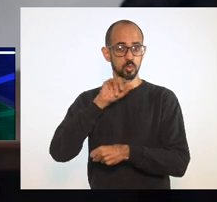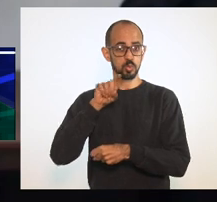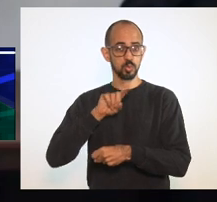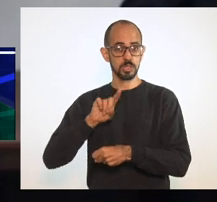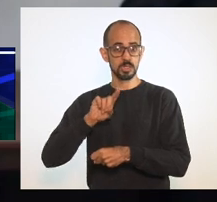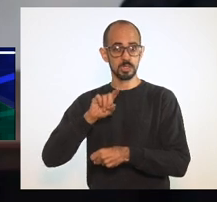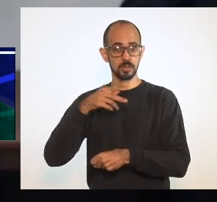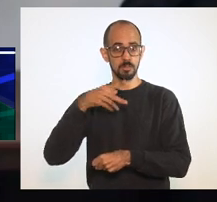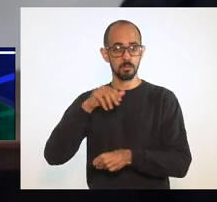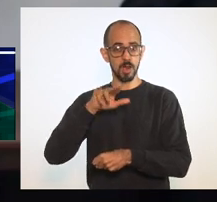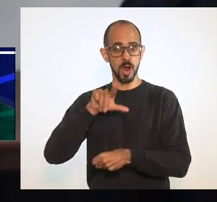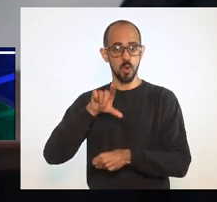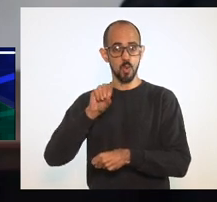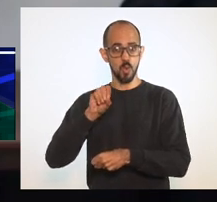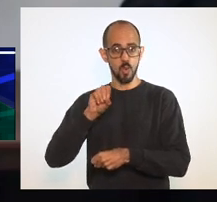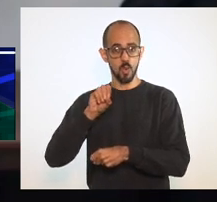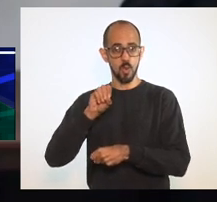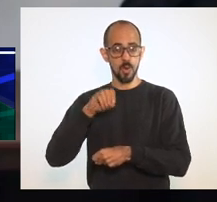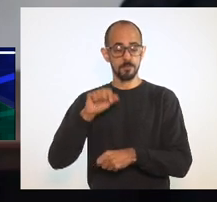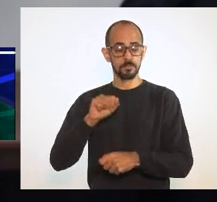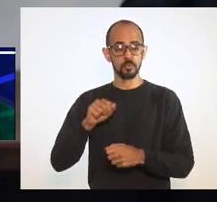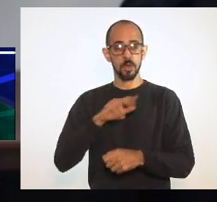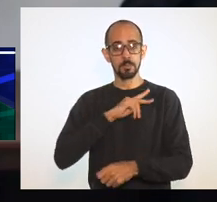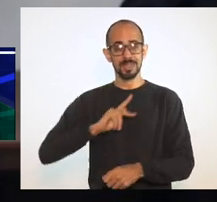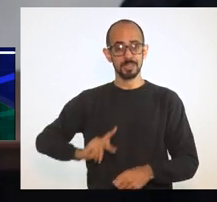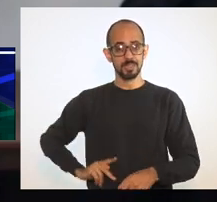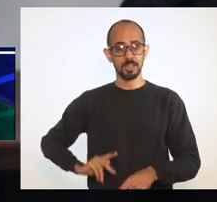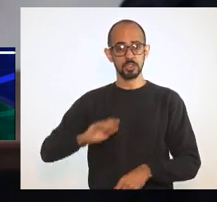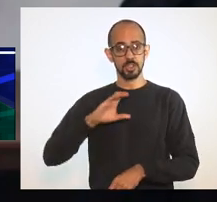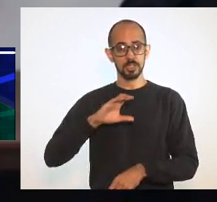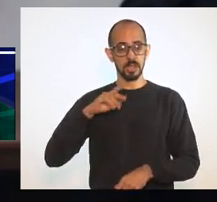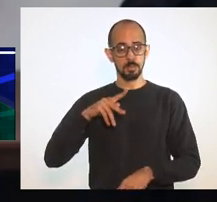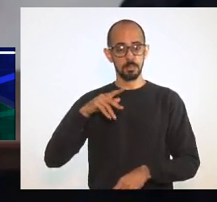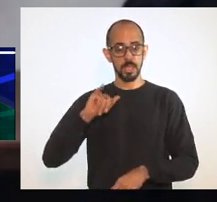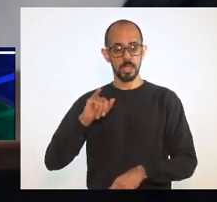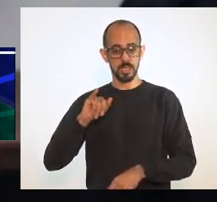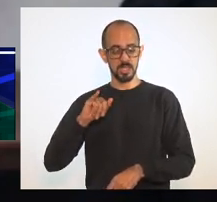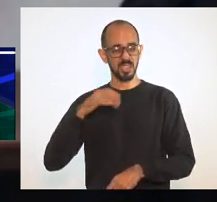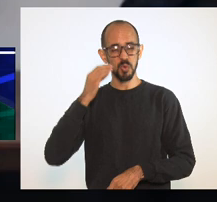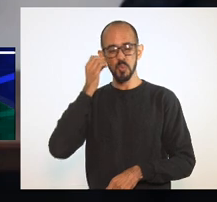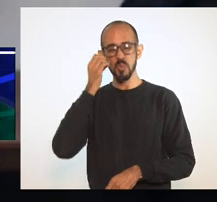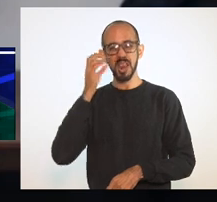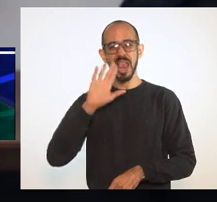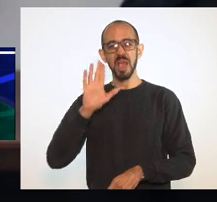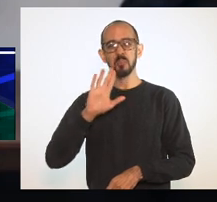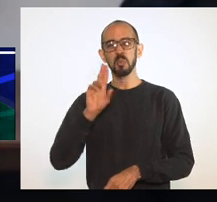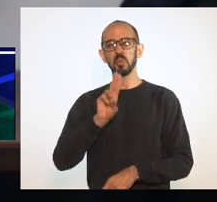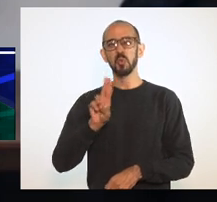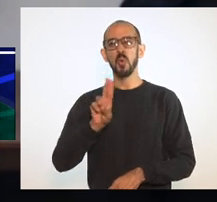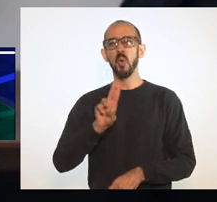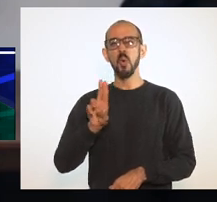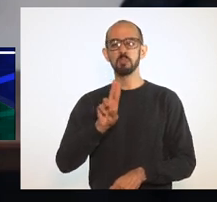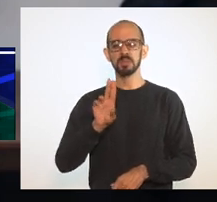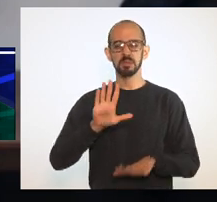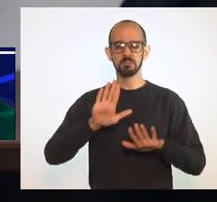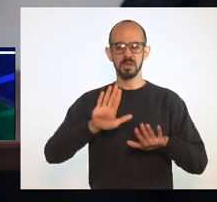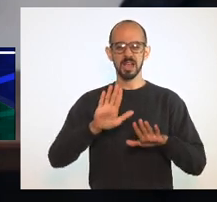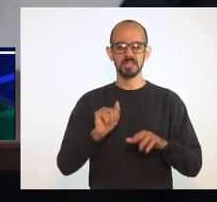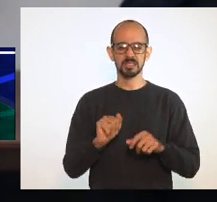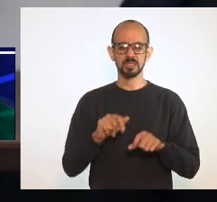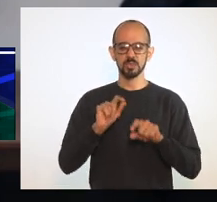presidiu a CPI, agora o deputado Luiz Paulo não lembro qual era o nome da CPI, mas que o IBP estava